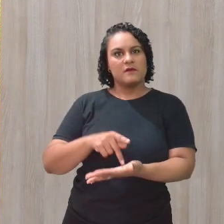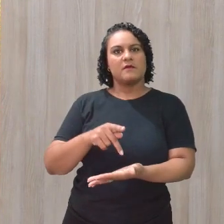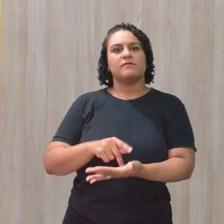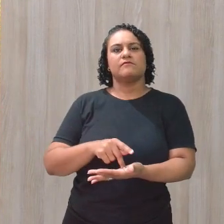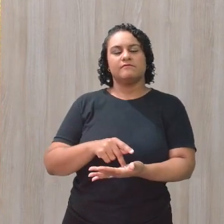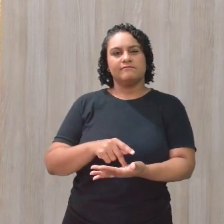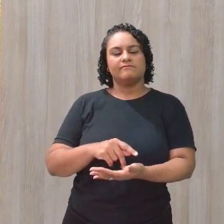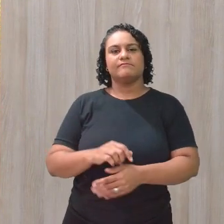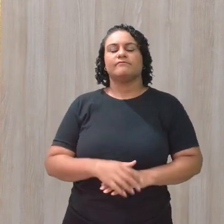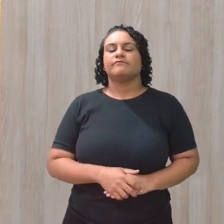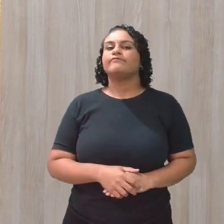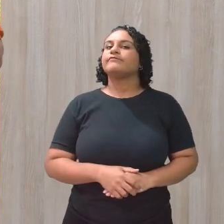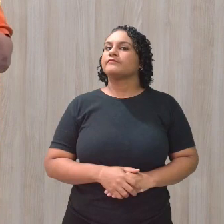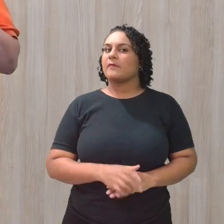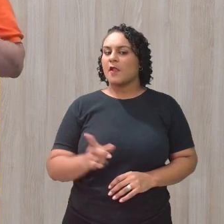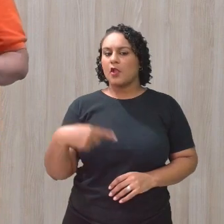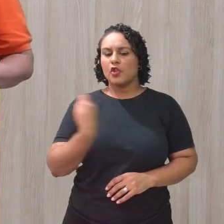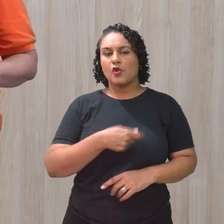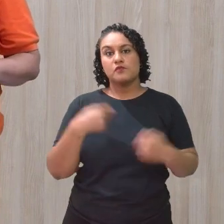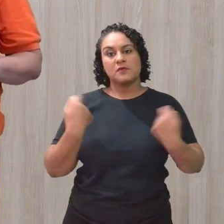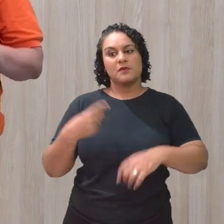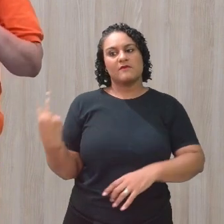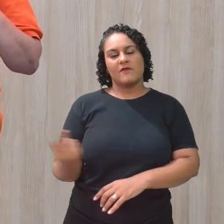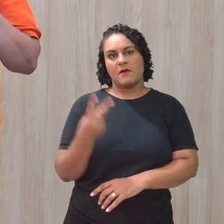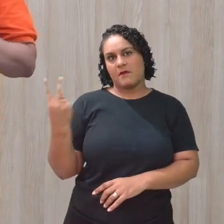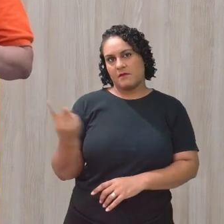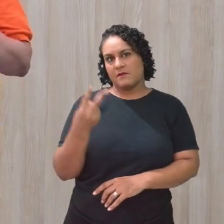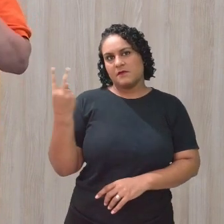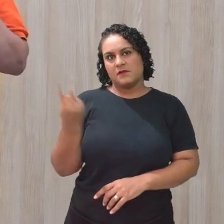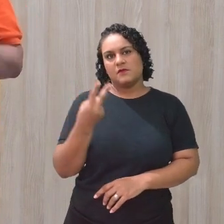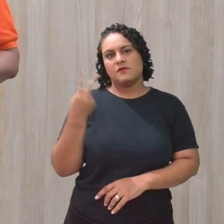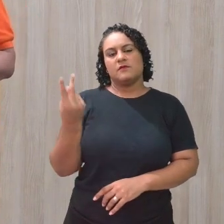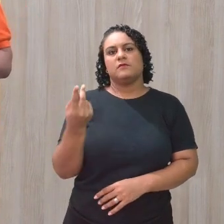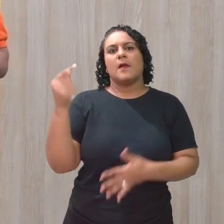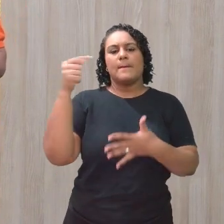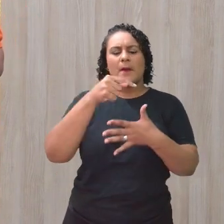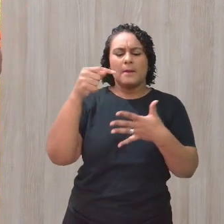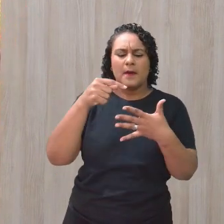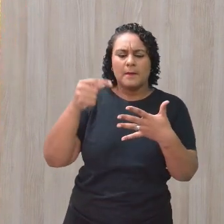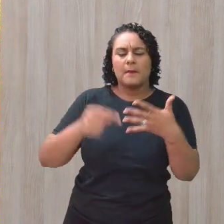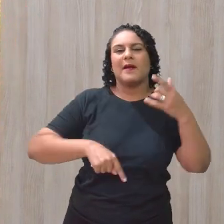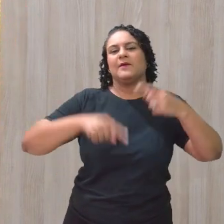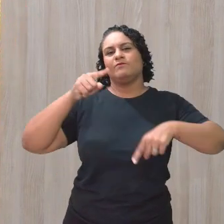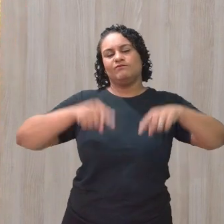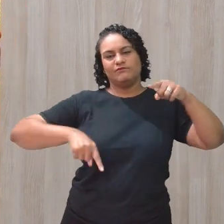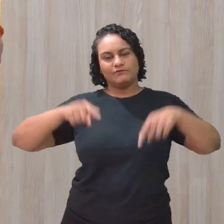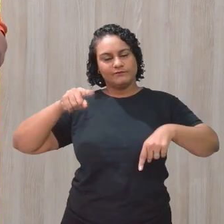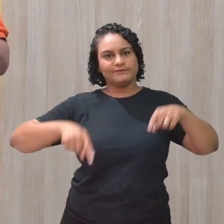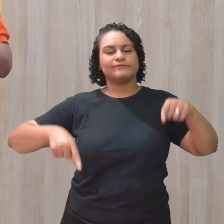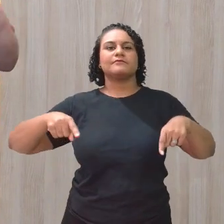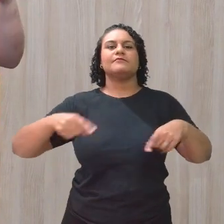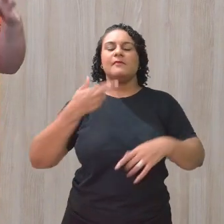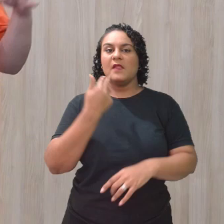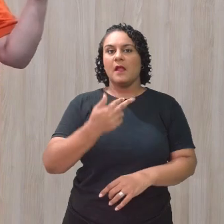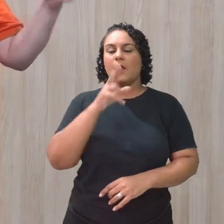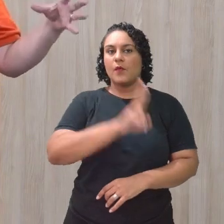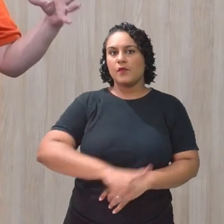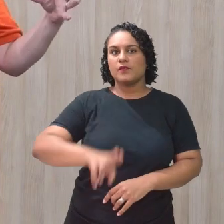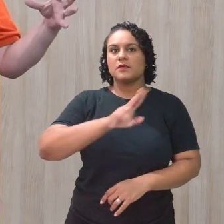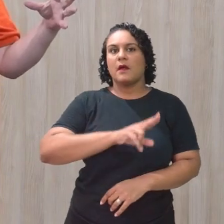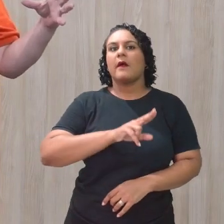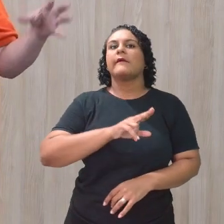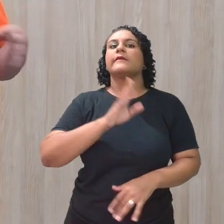linda e devemos valorizar cada variação linguística, a língua usada em seus